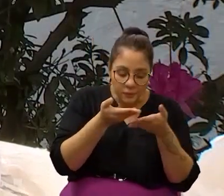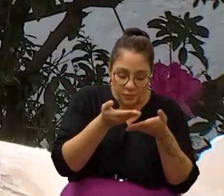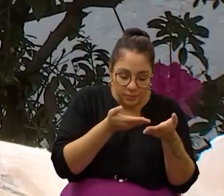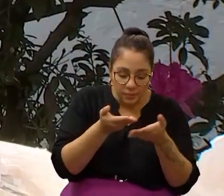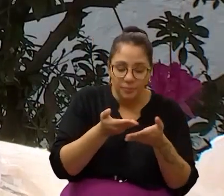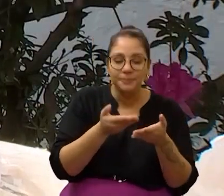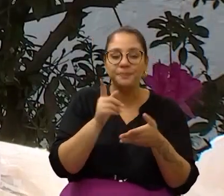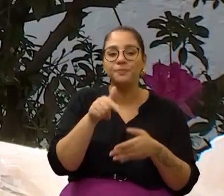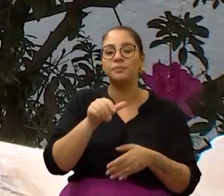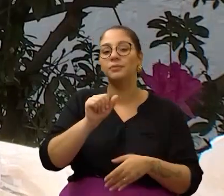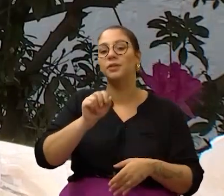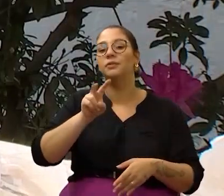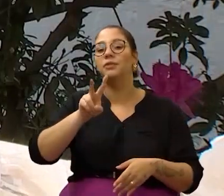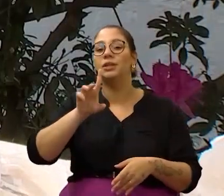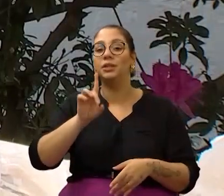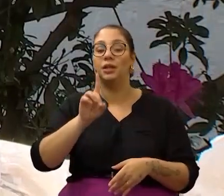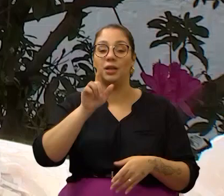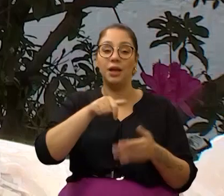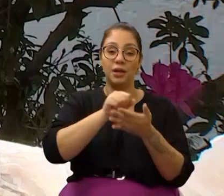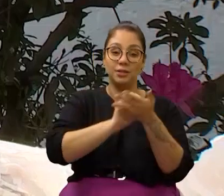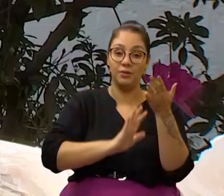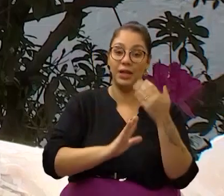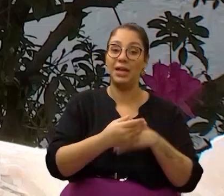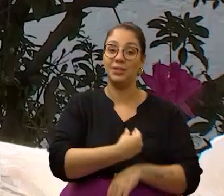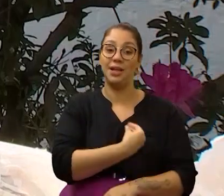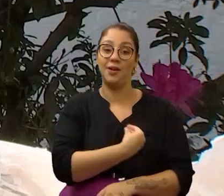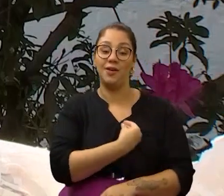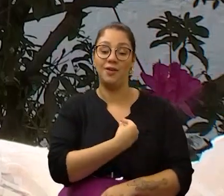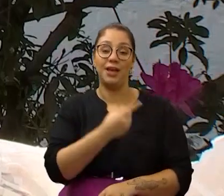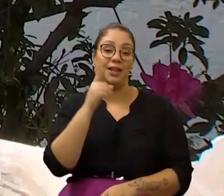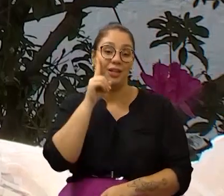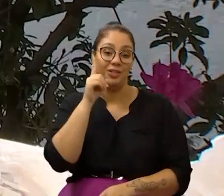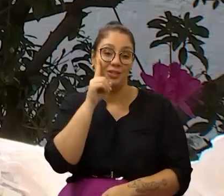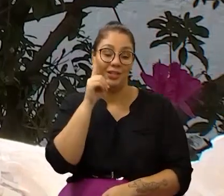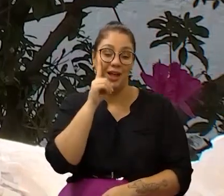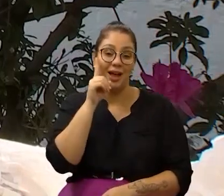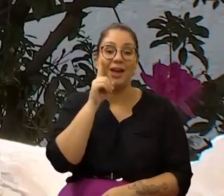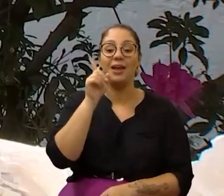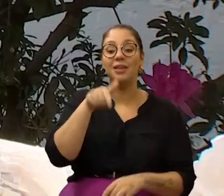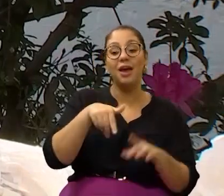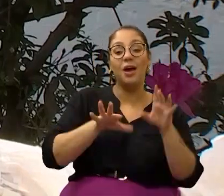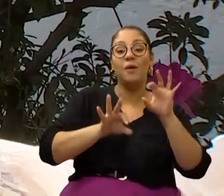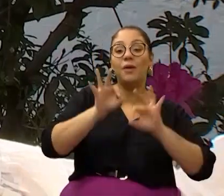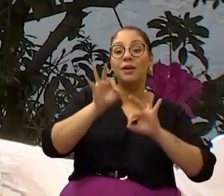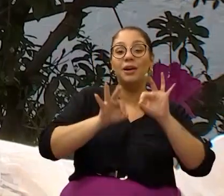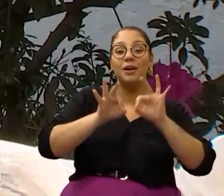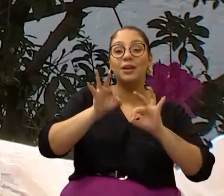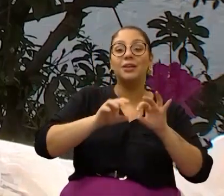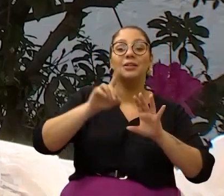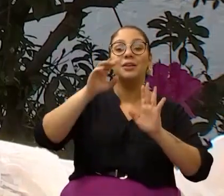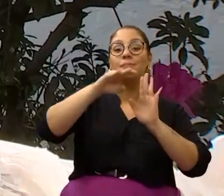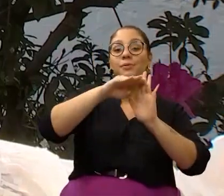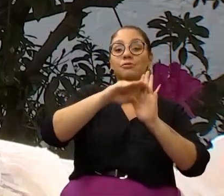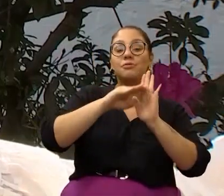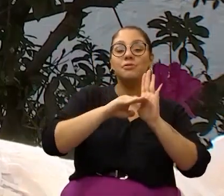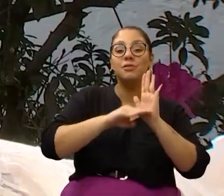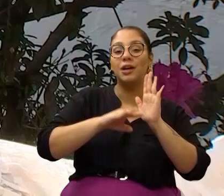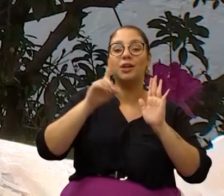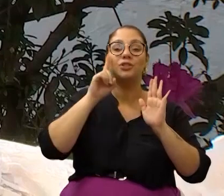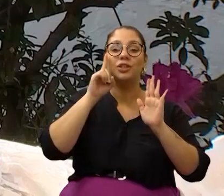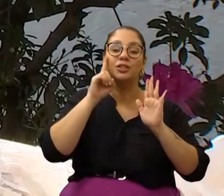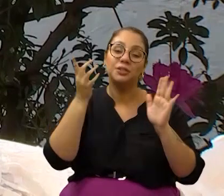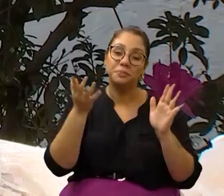com AVD, que é atividade da vida diária, para ensinar o usuário a organização do seu dia a dia,